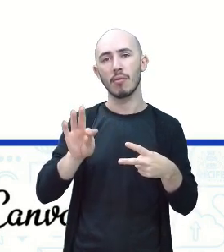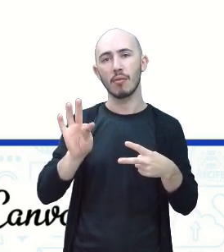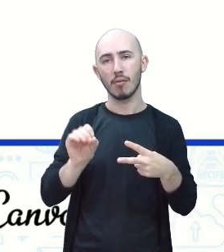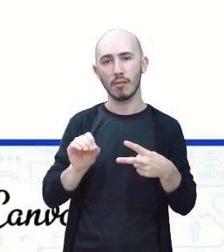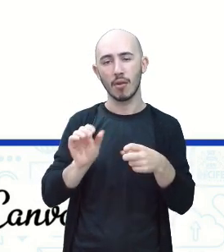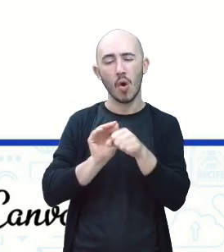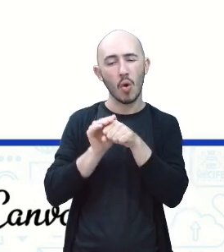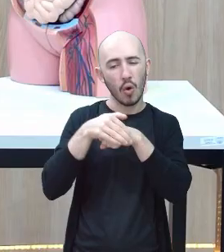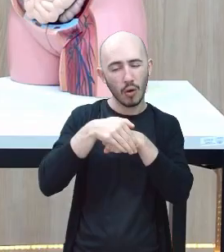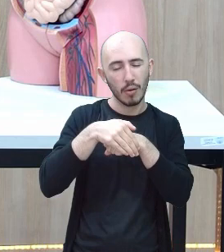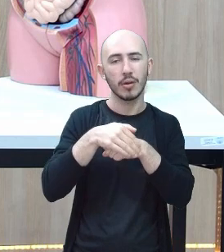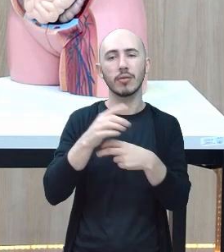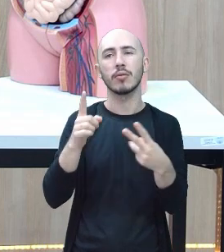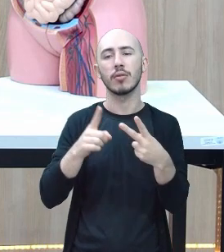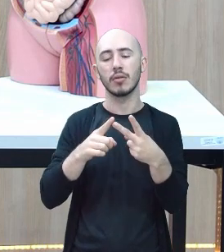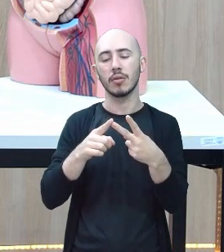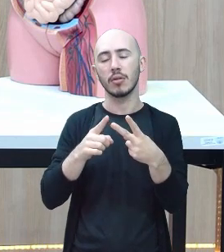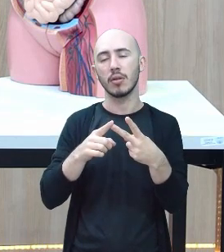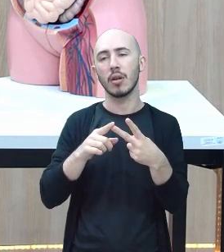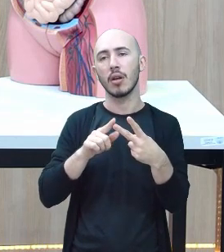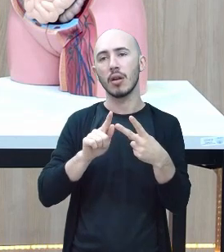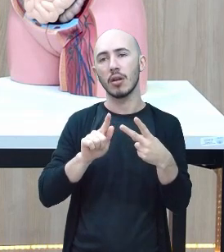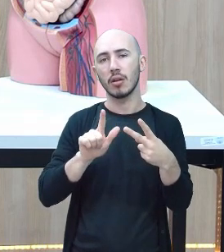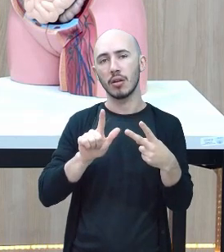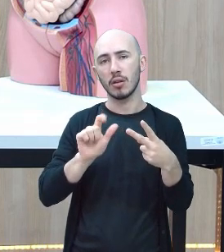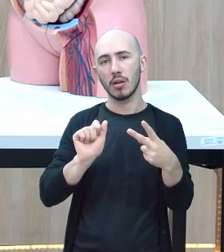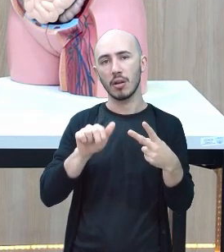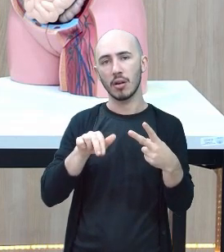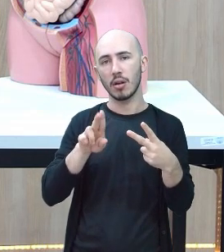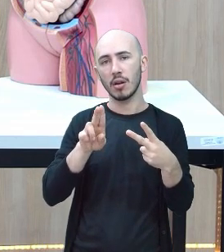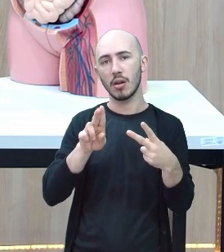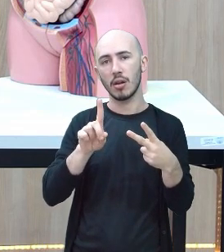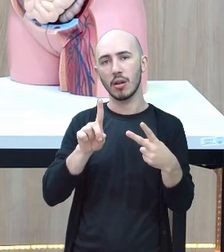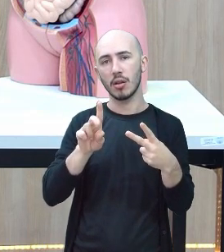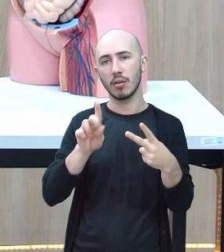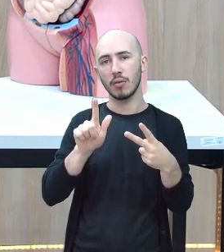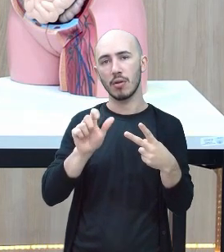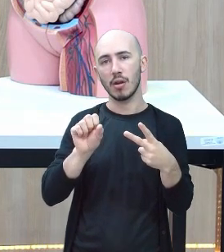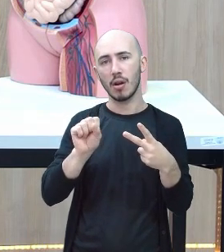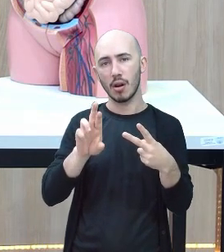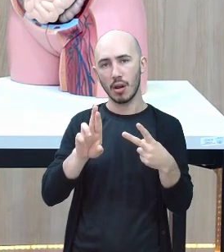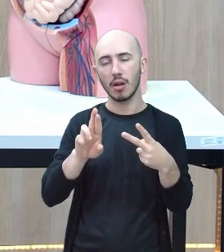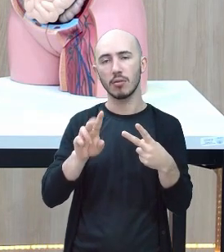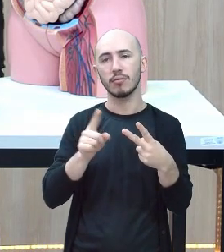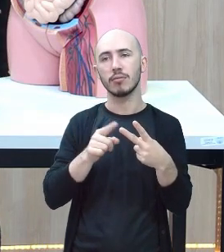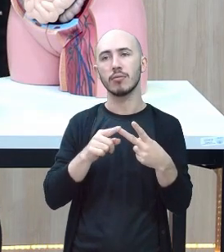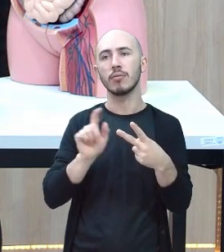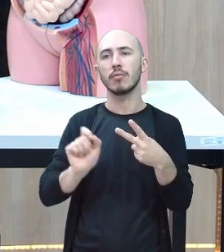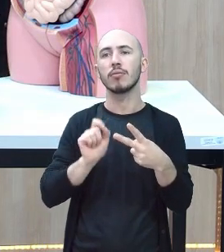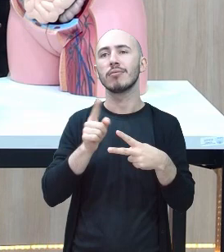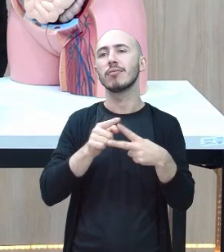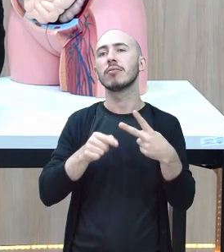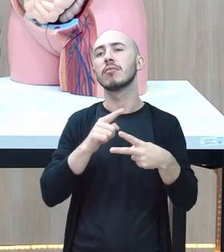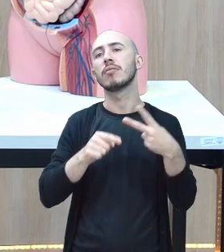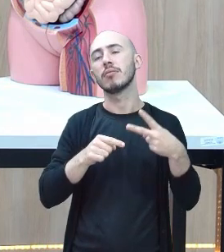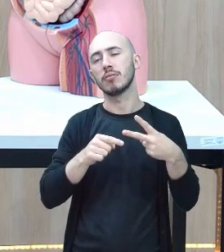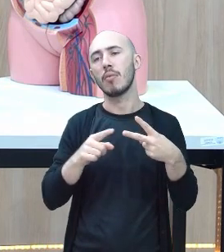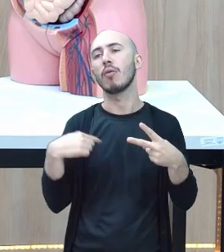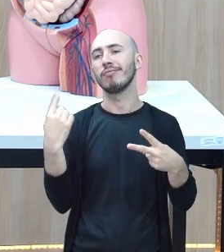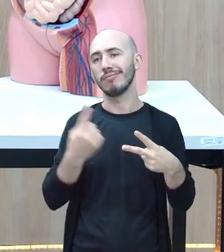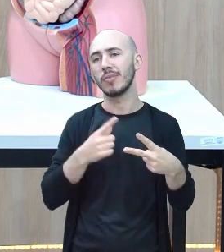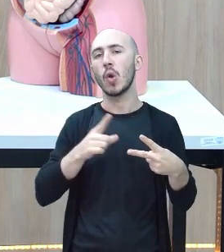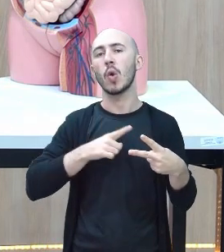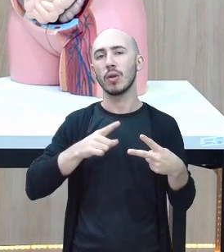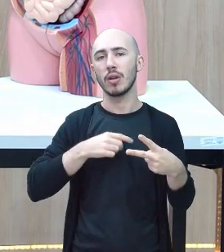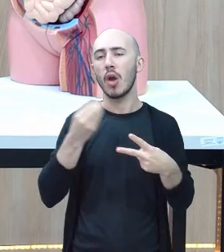glandular. E vamos ver o que esse tecido epitelial de revestimento é e o que é que ele reveste e o tecido